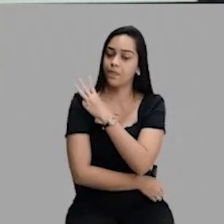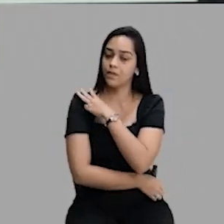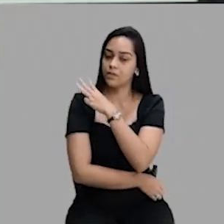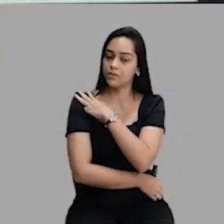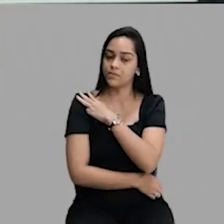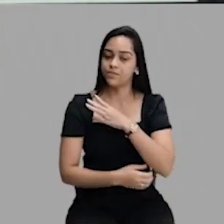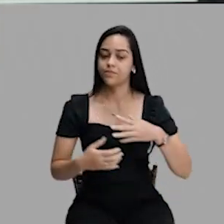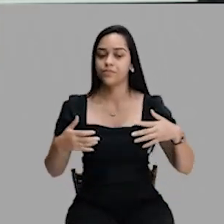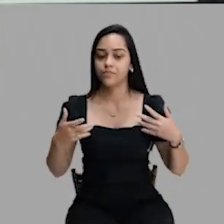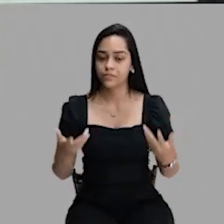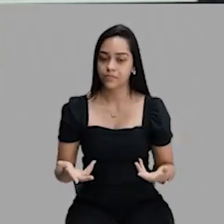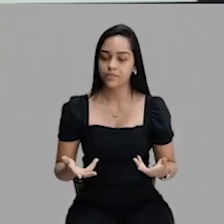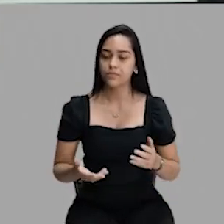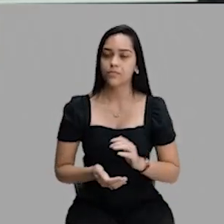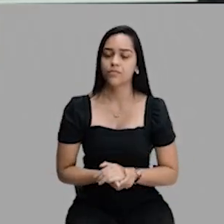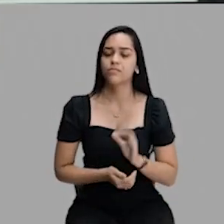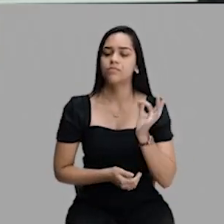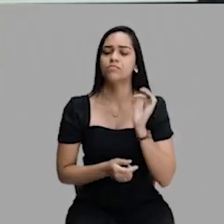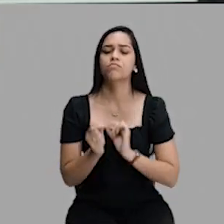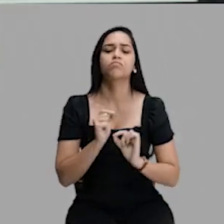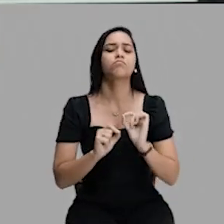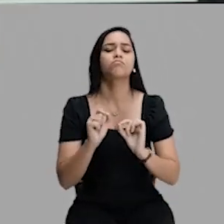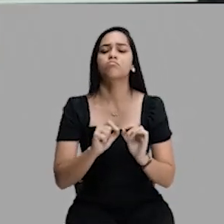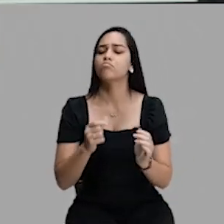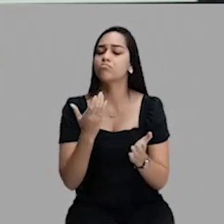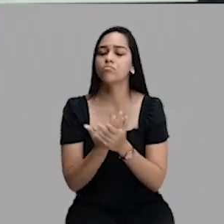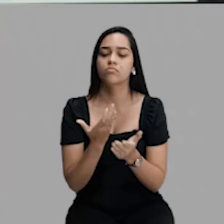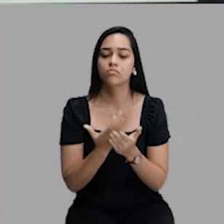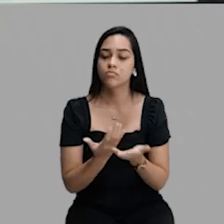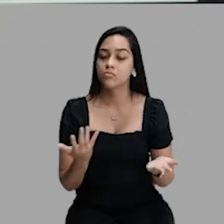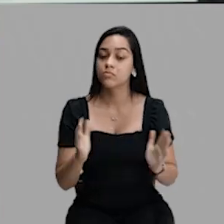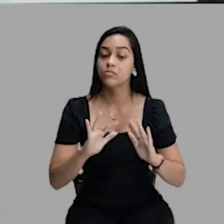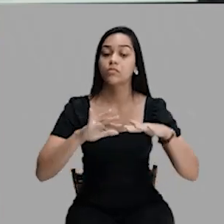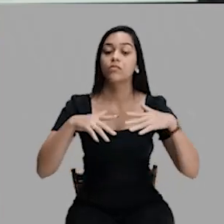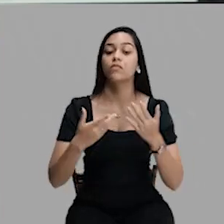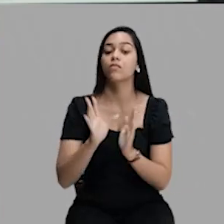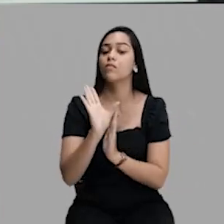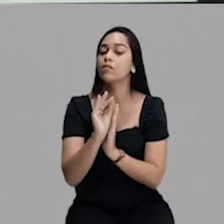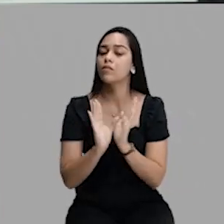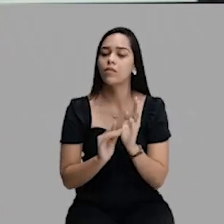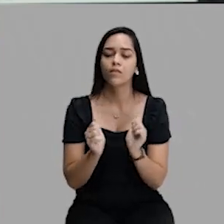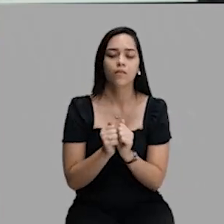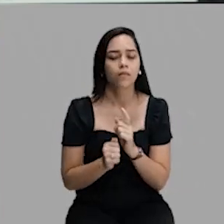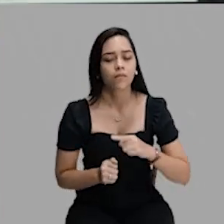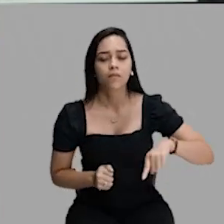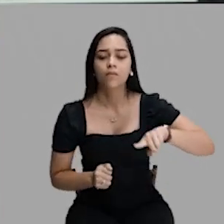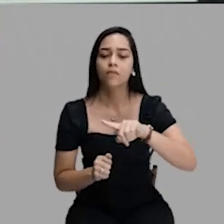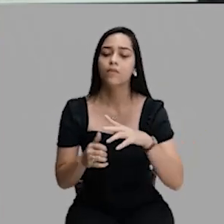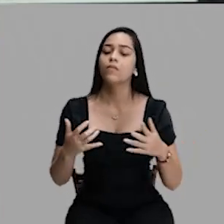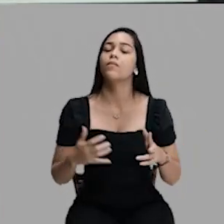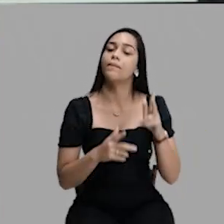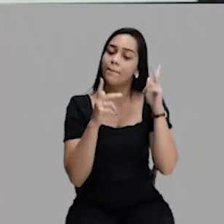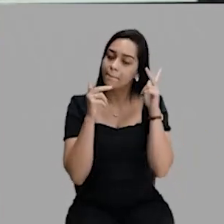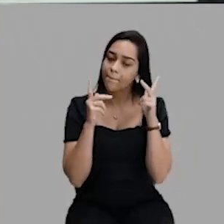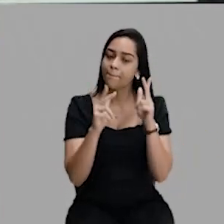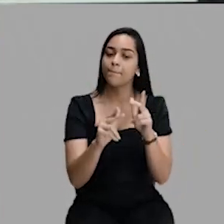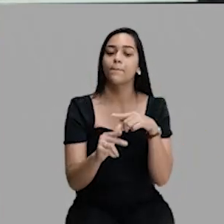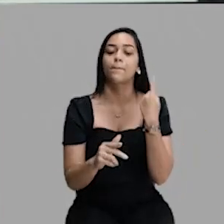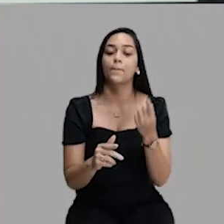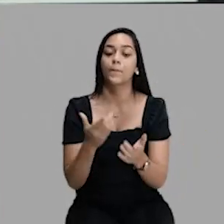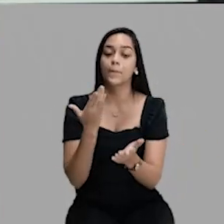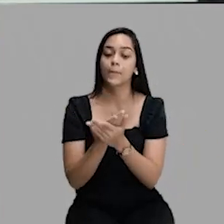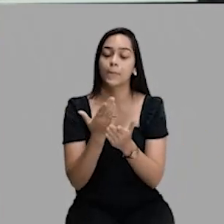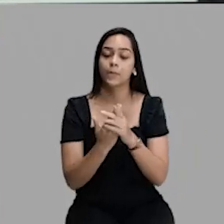ensino médio, né? Certo? O que a gente está estudando, galera? Qual o conteúdo que a gente está vendo aqui com vocês? Exatamente, está